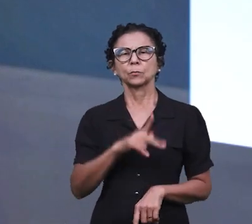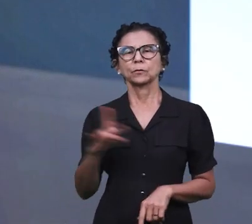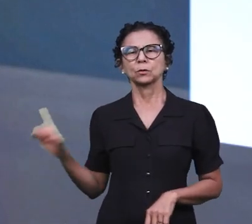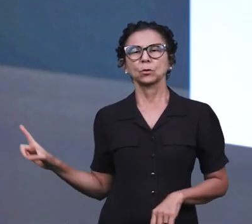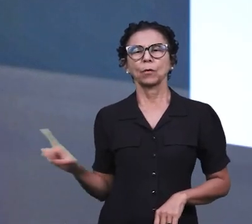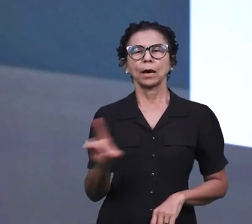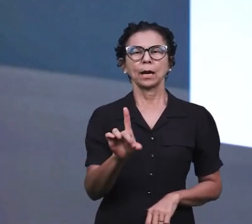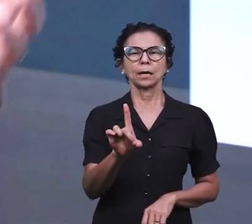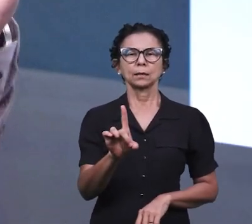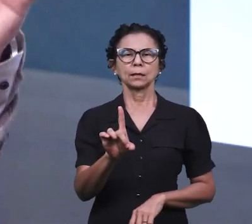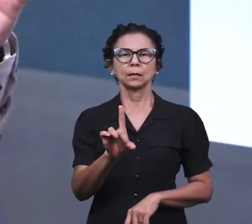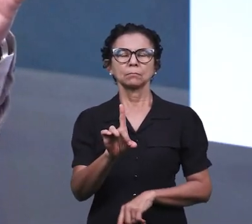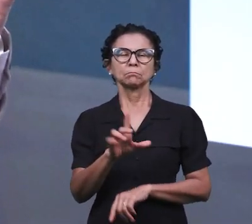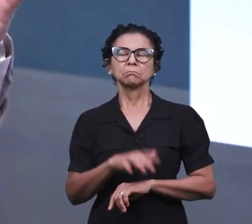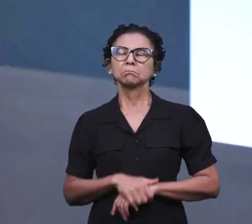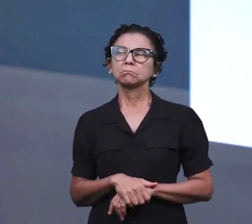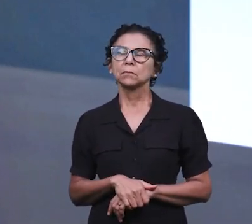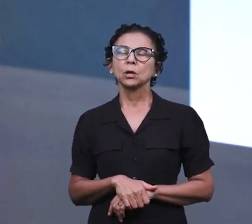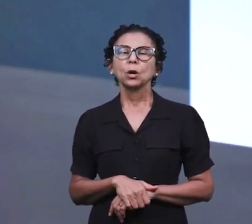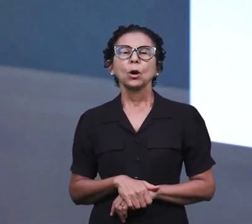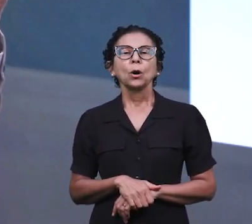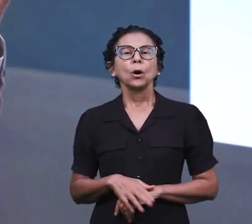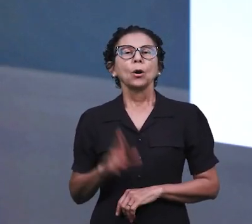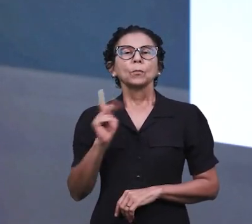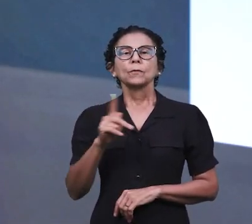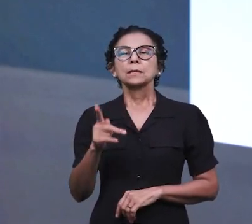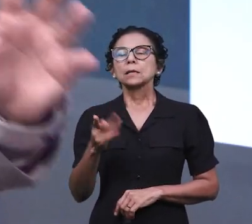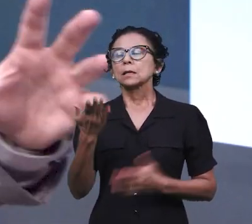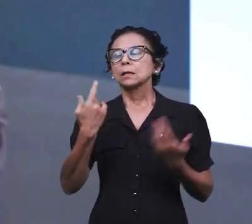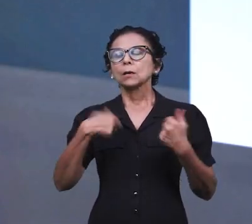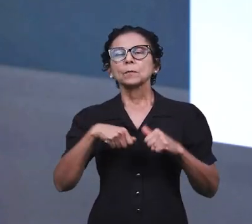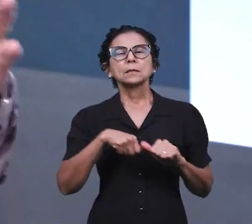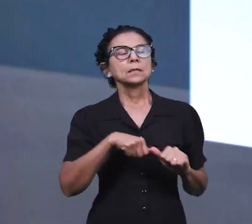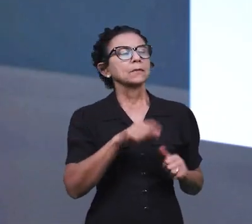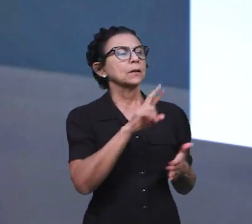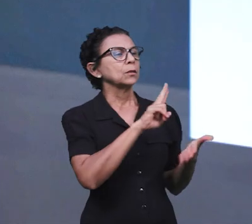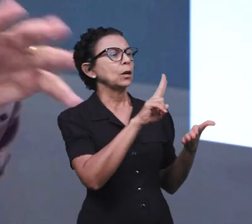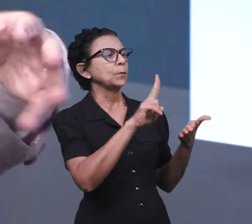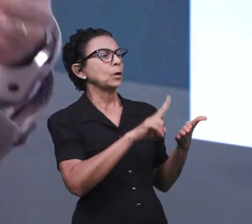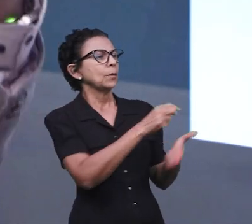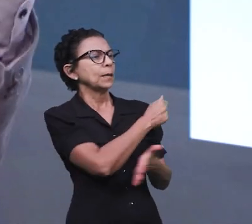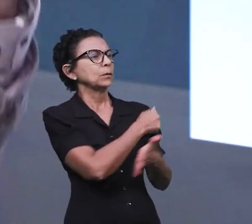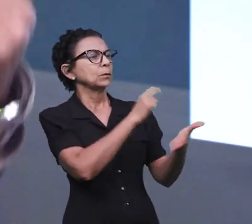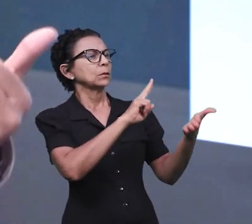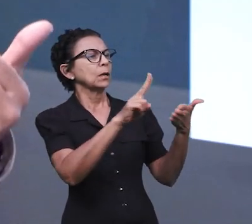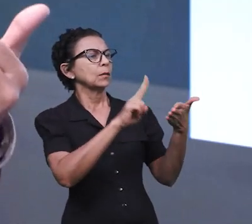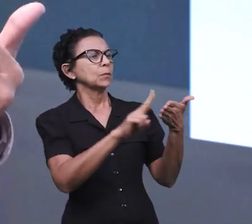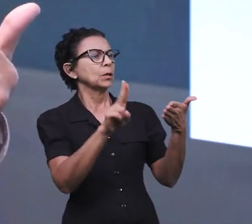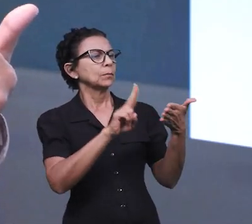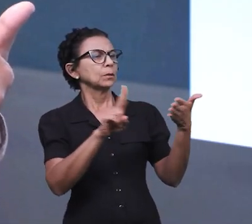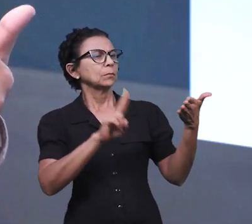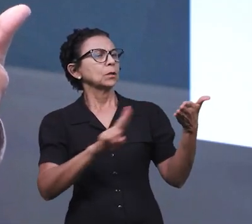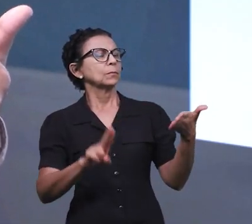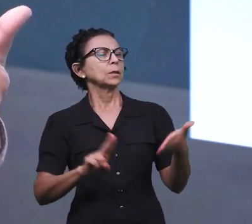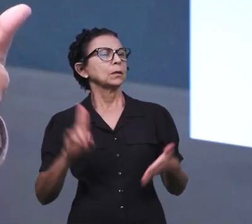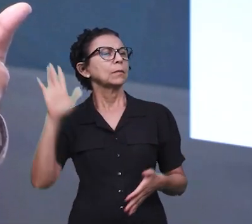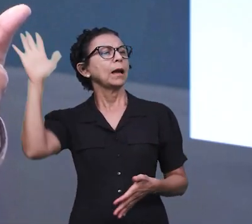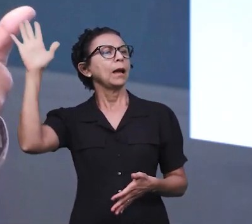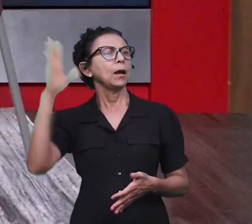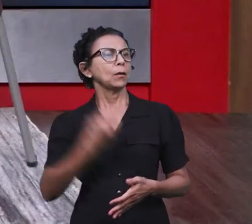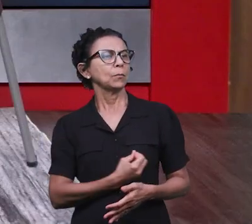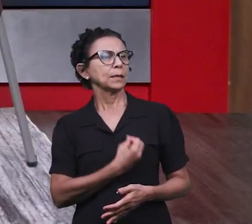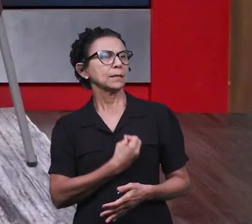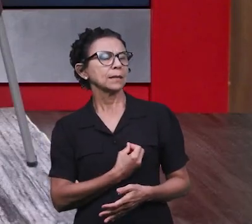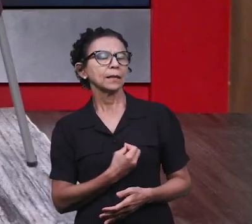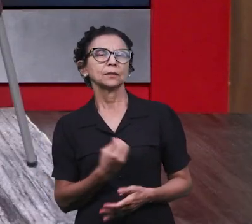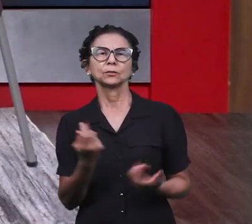a chamada, porque a câmera inteligente ela mesma já vai indicar quem esteve e quem não esteve presente e automaticamente já coloca isso